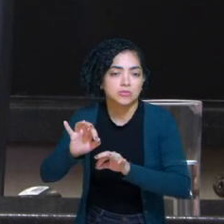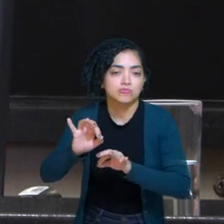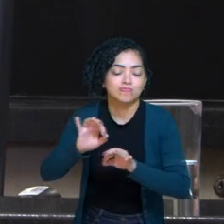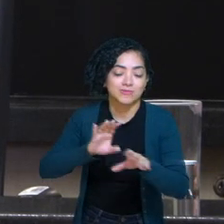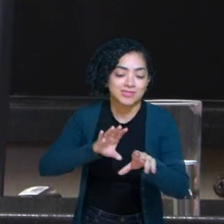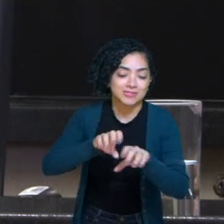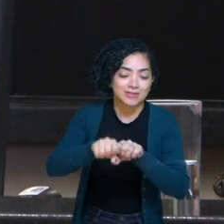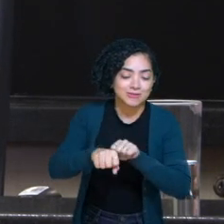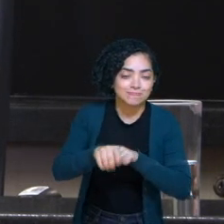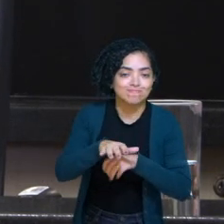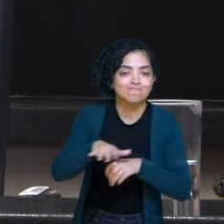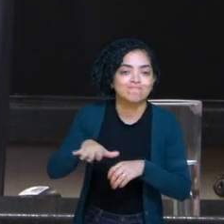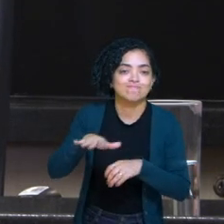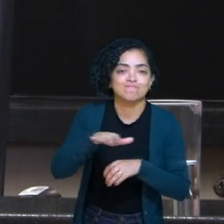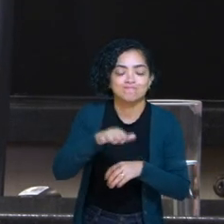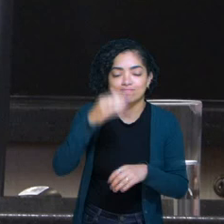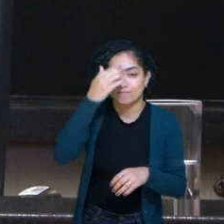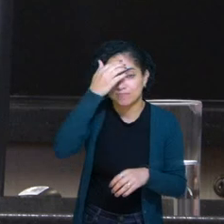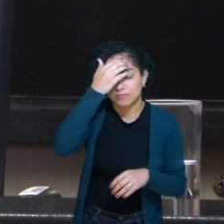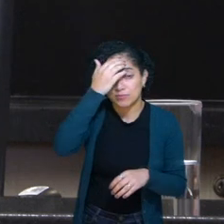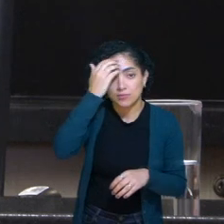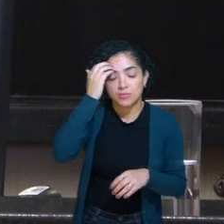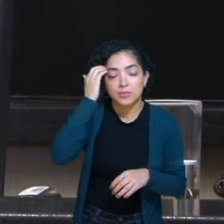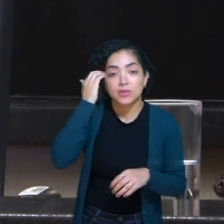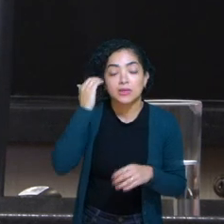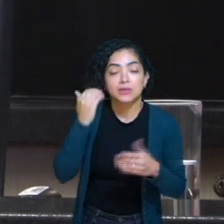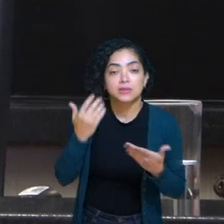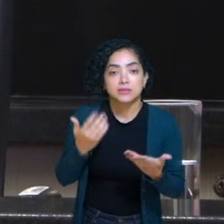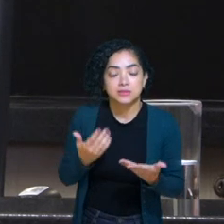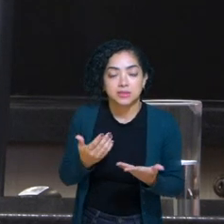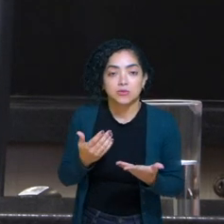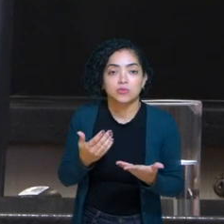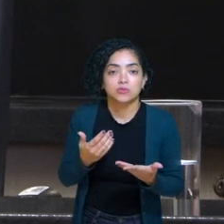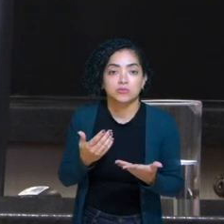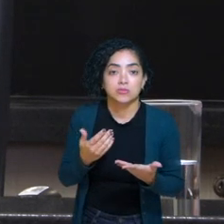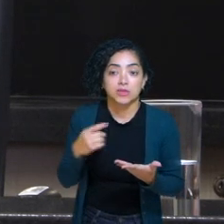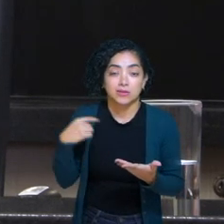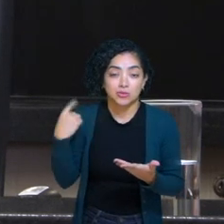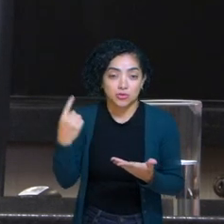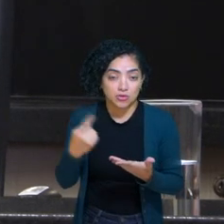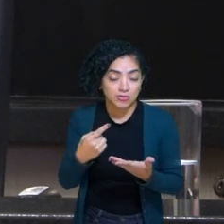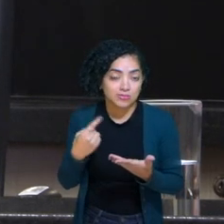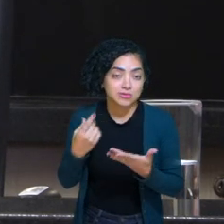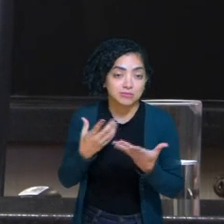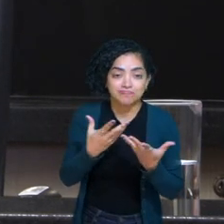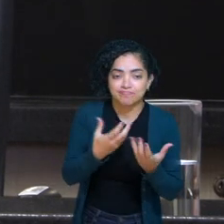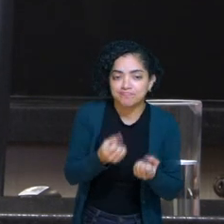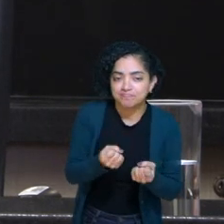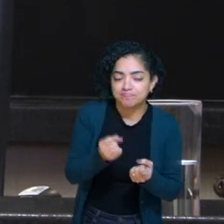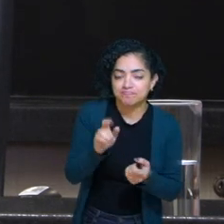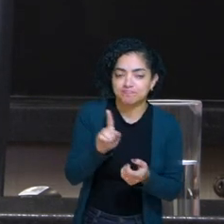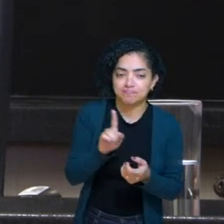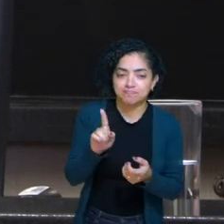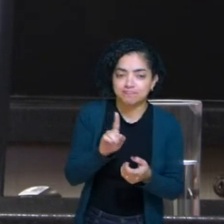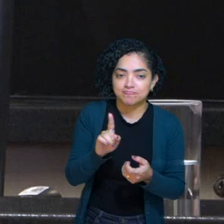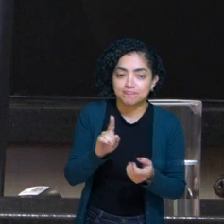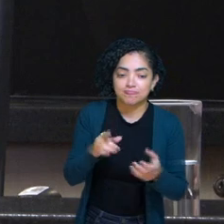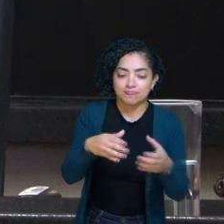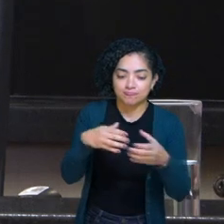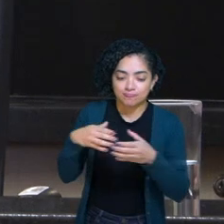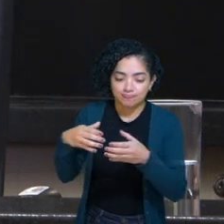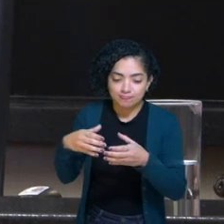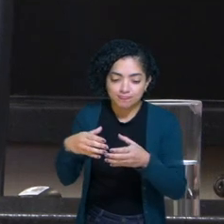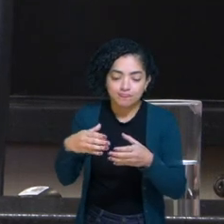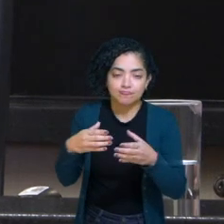portanto ela foi duramente combatida por nós pelas entidades de formação de professores